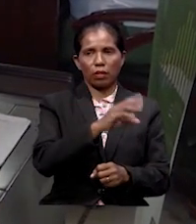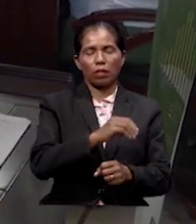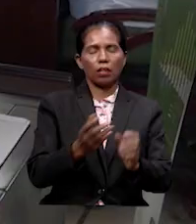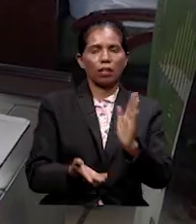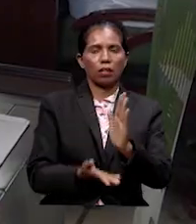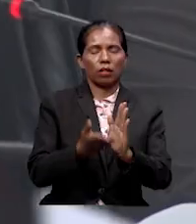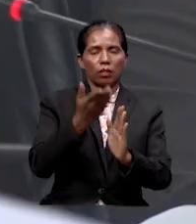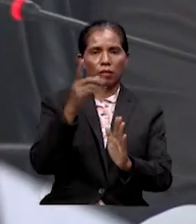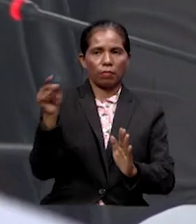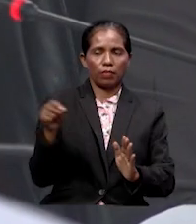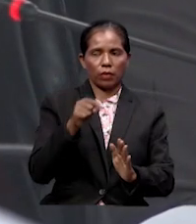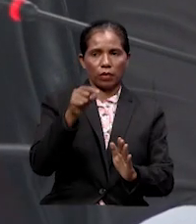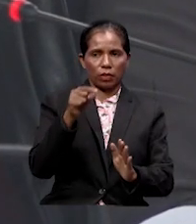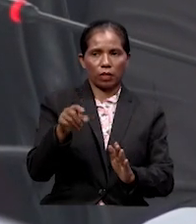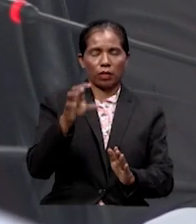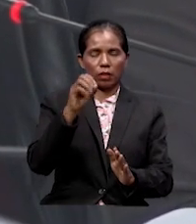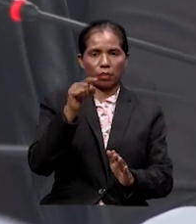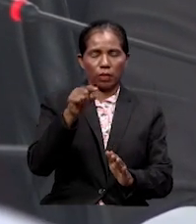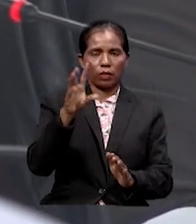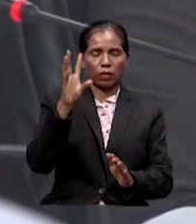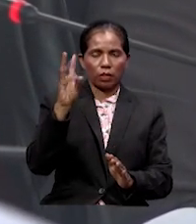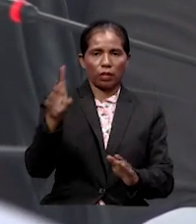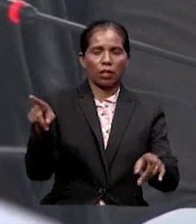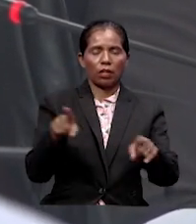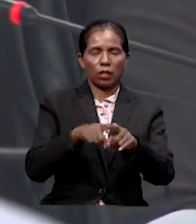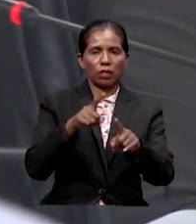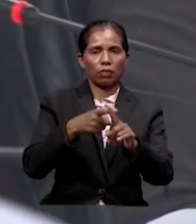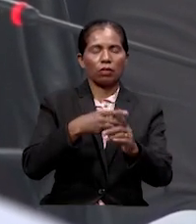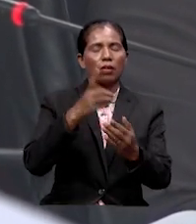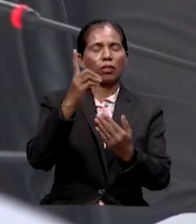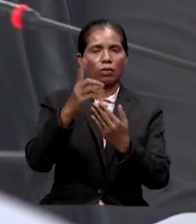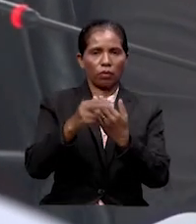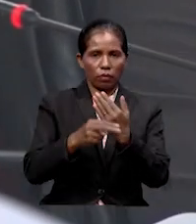saiba por cento 0.9 compara ho fulan novembro